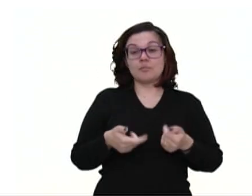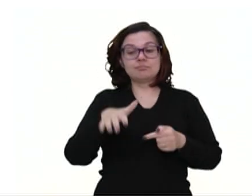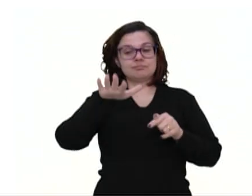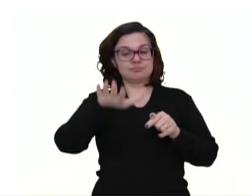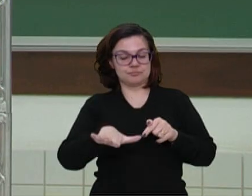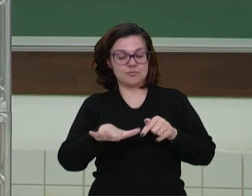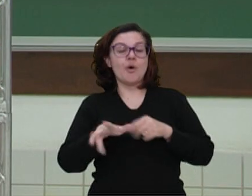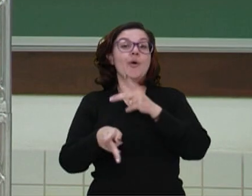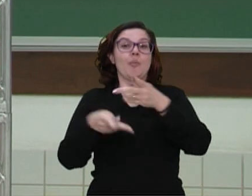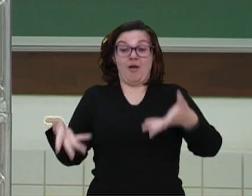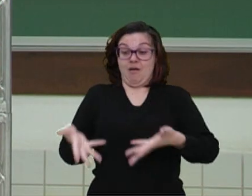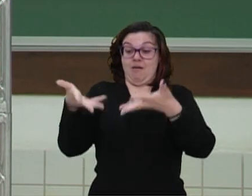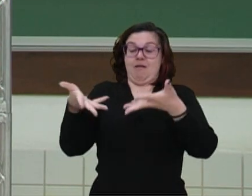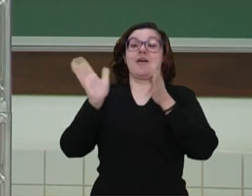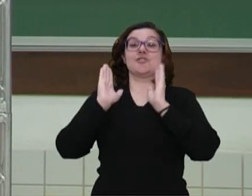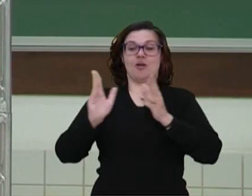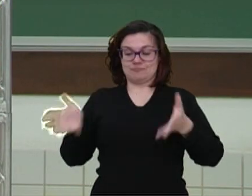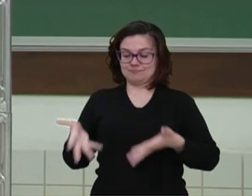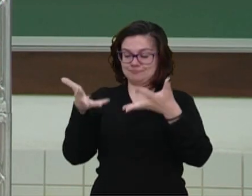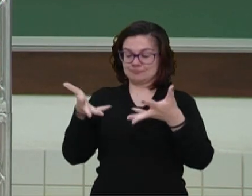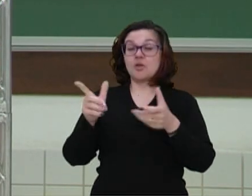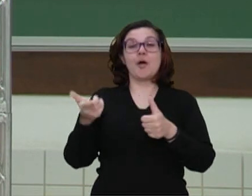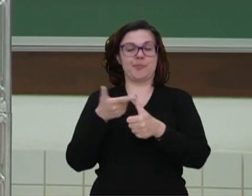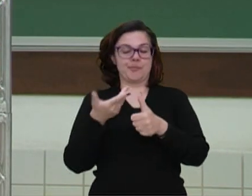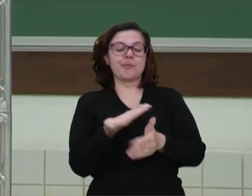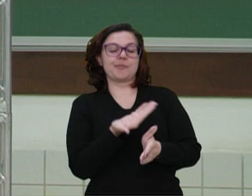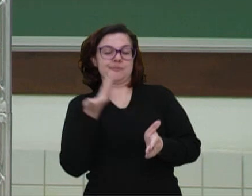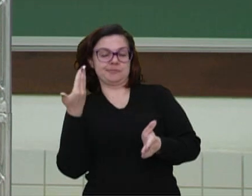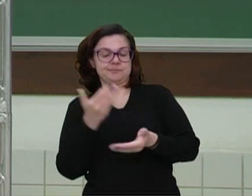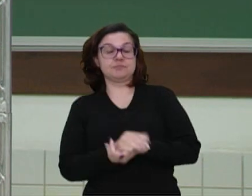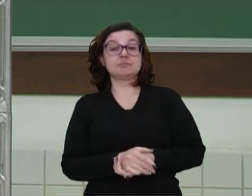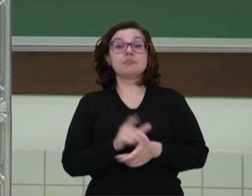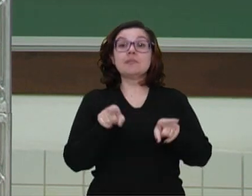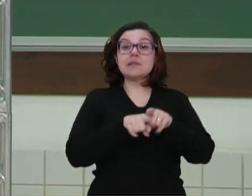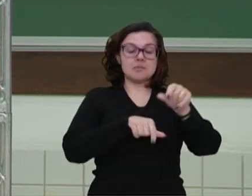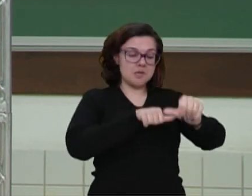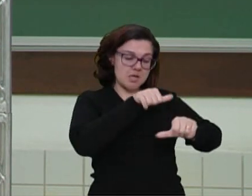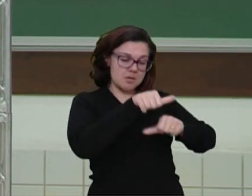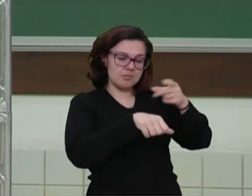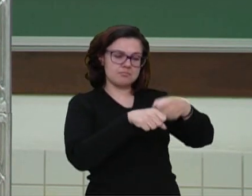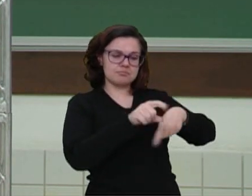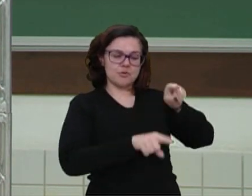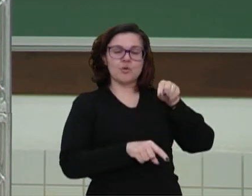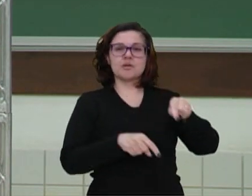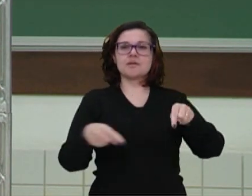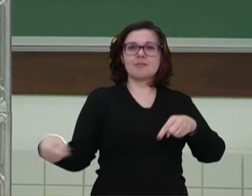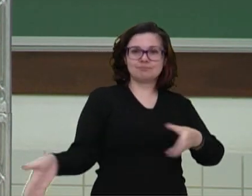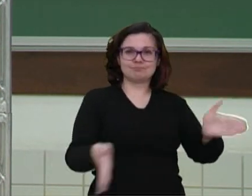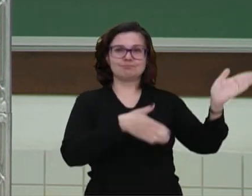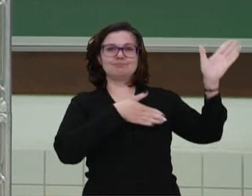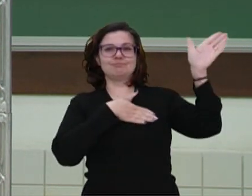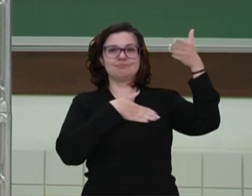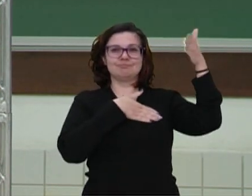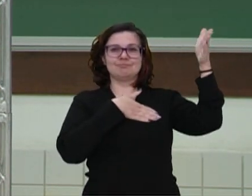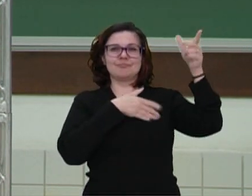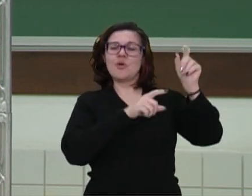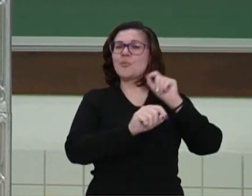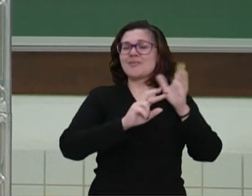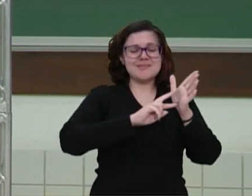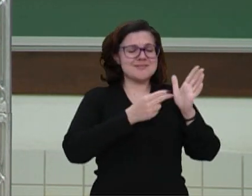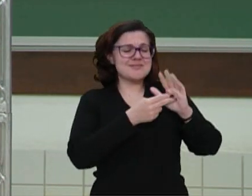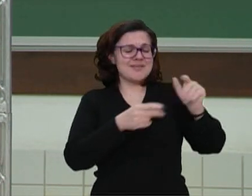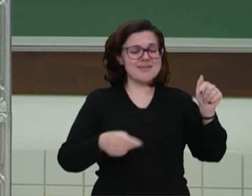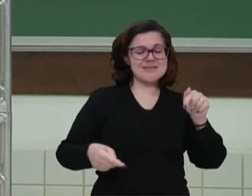permanências, o populismo, que ele já trazia do primeiro mandato. Entre as mudanças, a mais importante é o nacionalismo. Então, caracterizamos esse